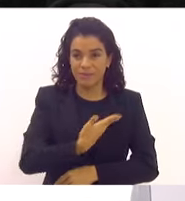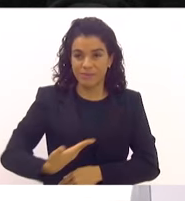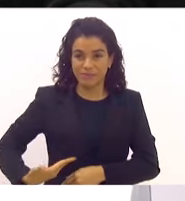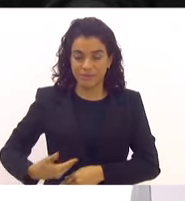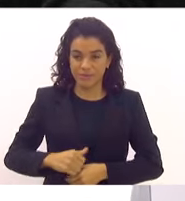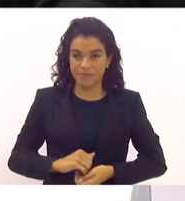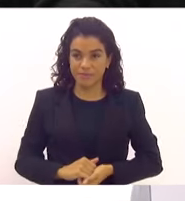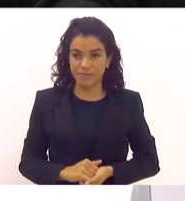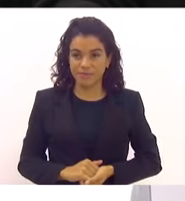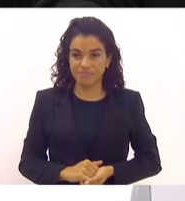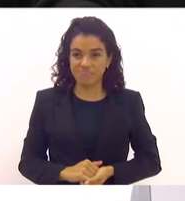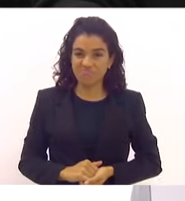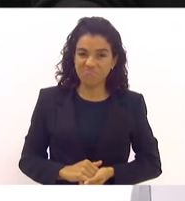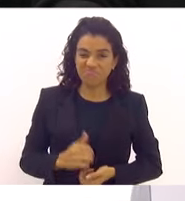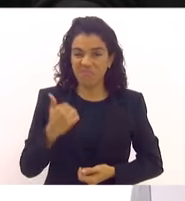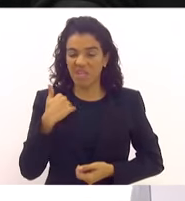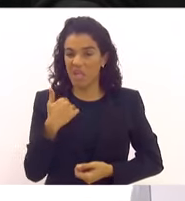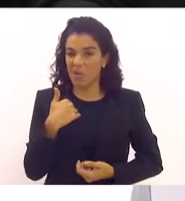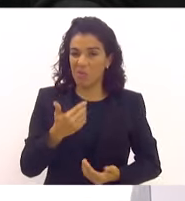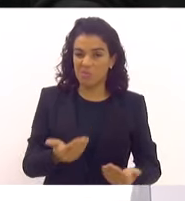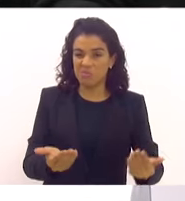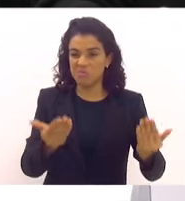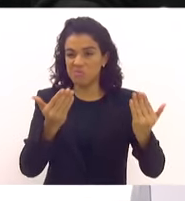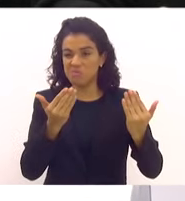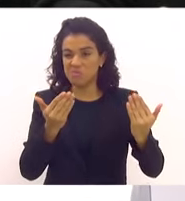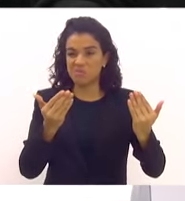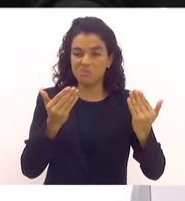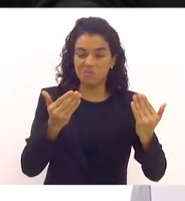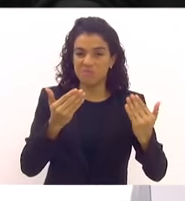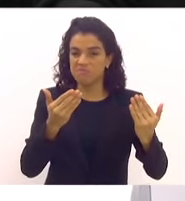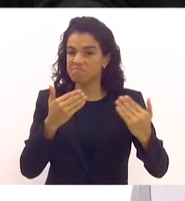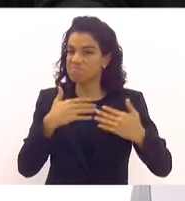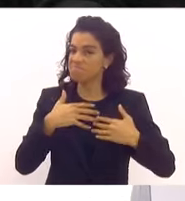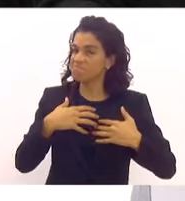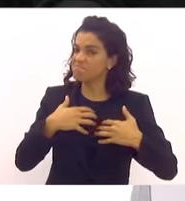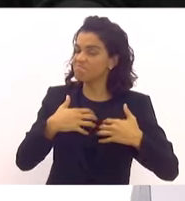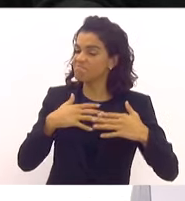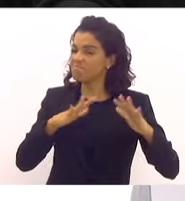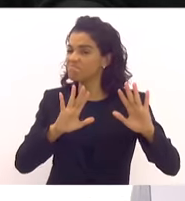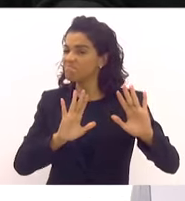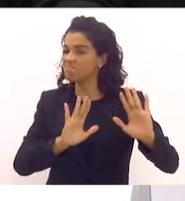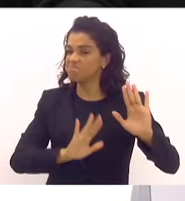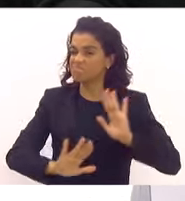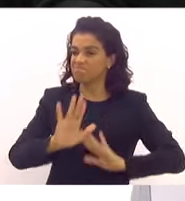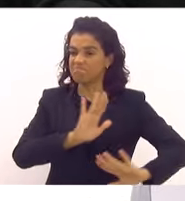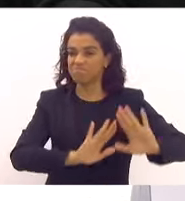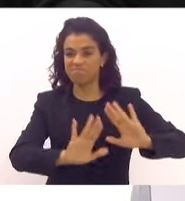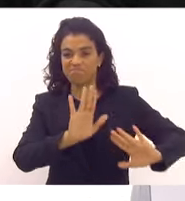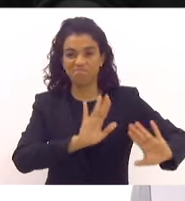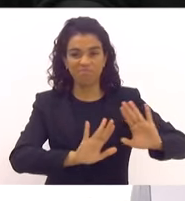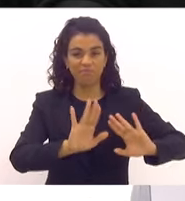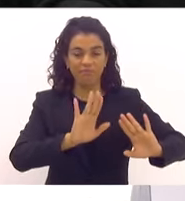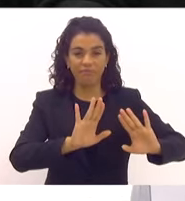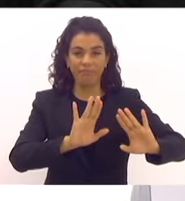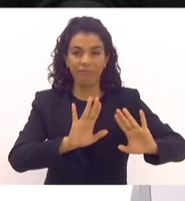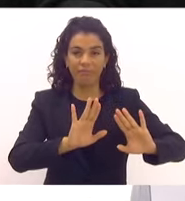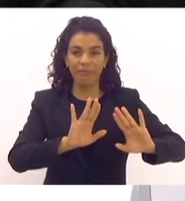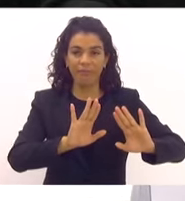menciona. Eu fico assim com algum receio, doutor Serginho, de